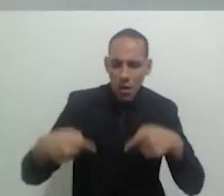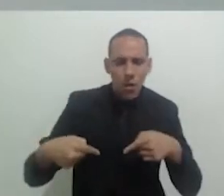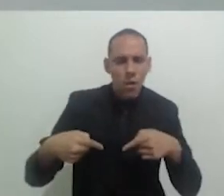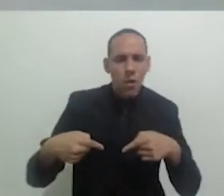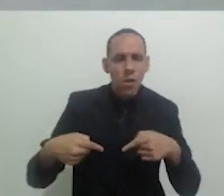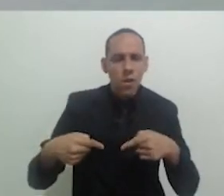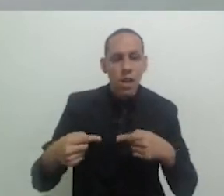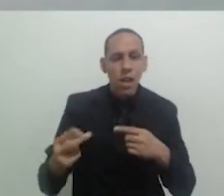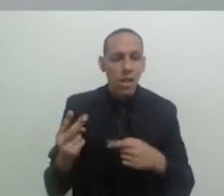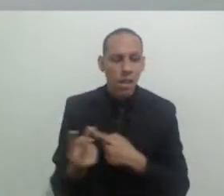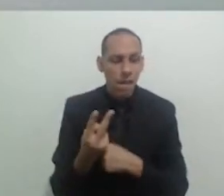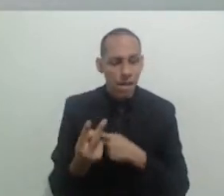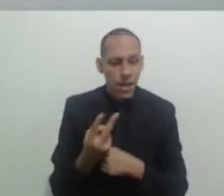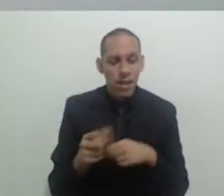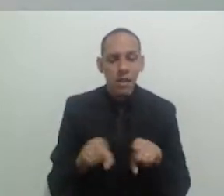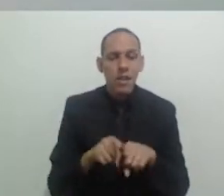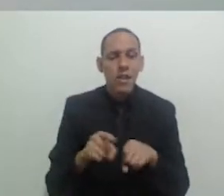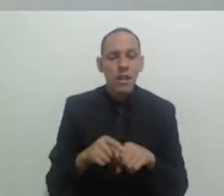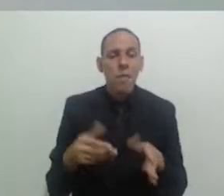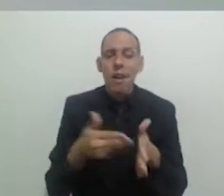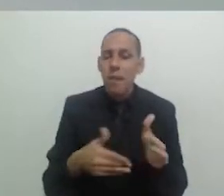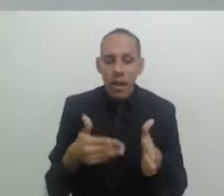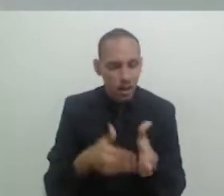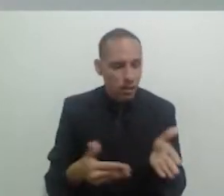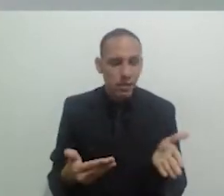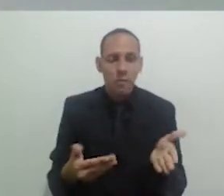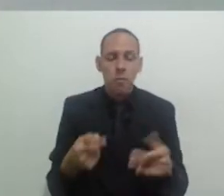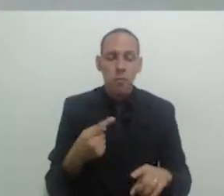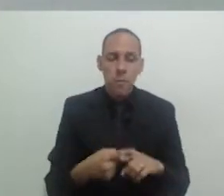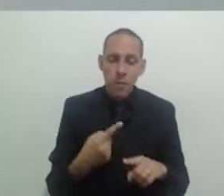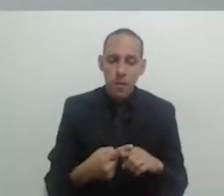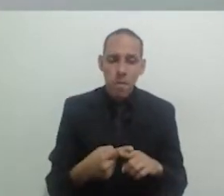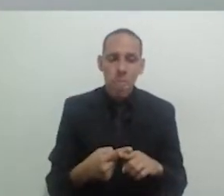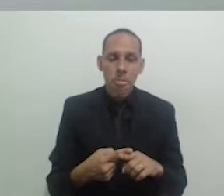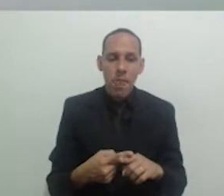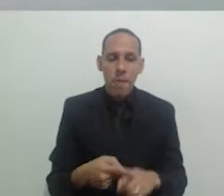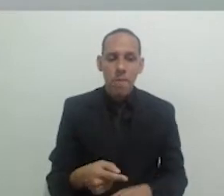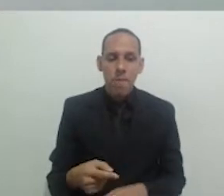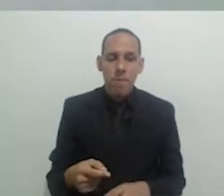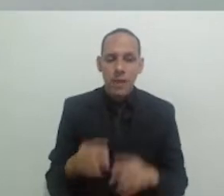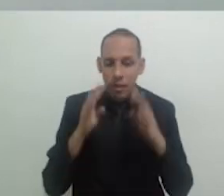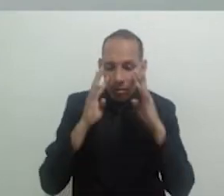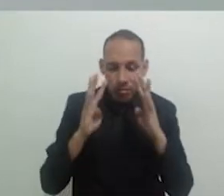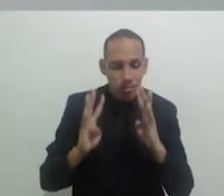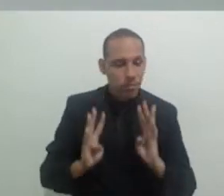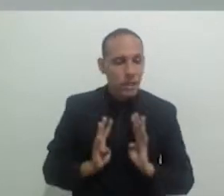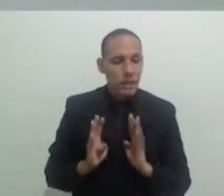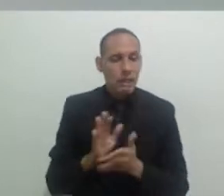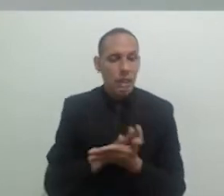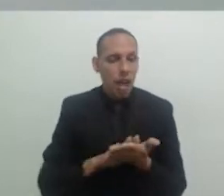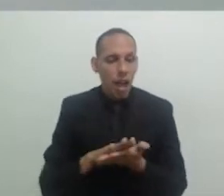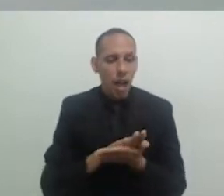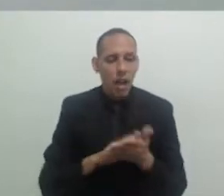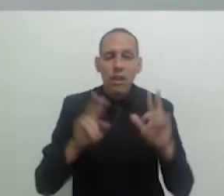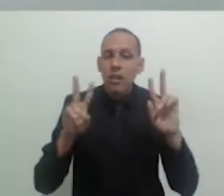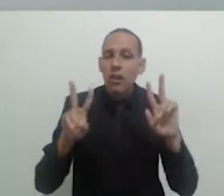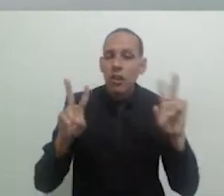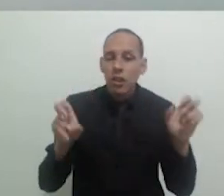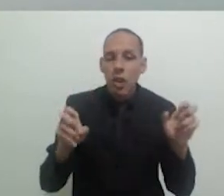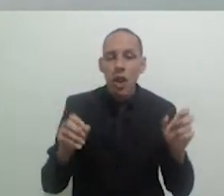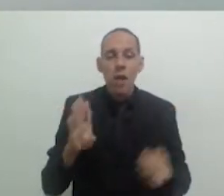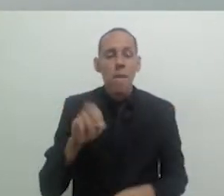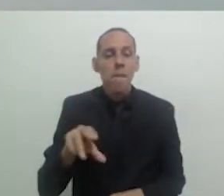defesa cerceado, uma vez não ouvida a respeito do pleito de indisponibilidade de